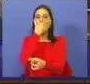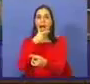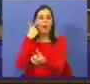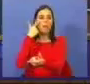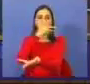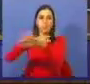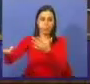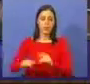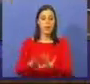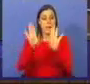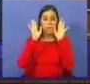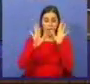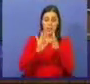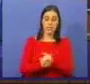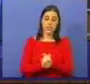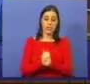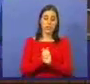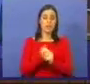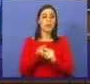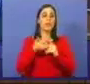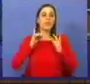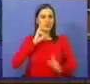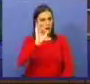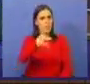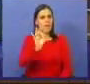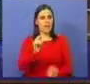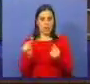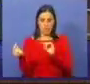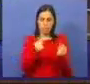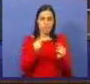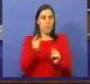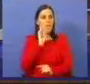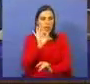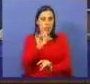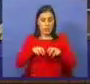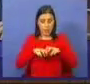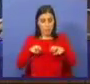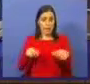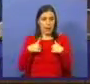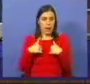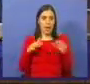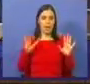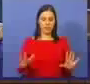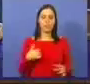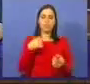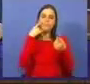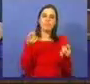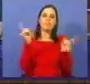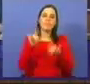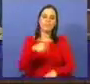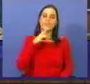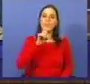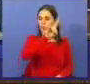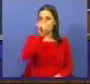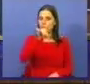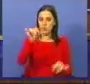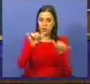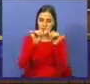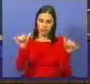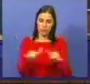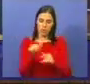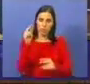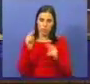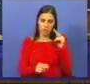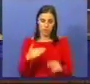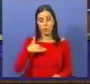quero precisamente, e por isso já valeria a pena este debate do ponto de vista desta bancada, agora quero voltar às questões do sistema